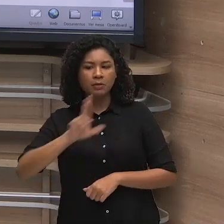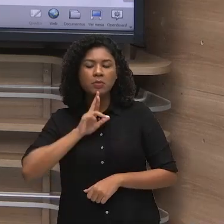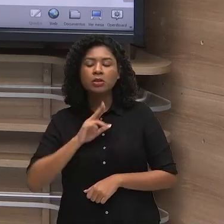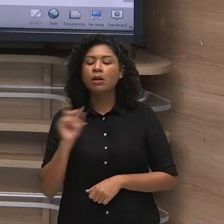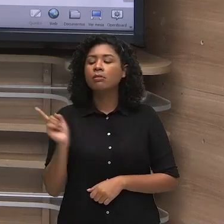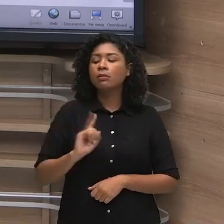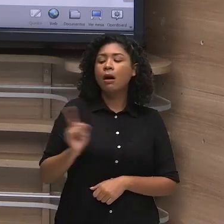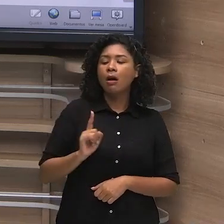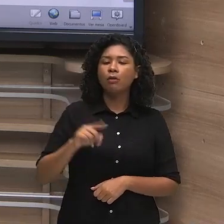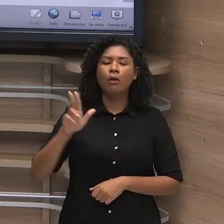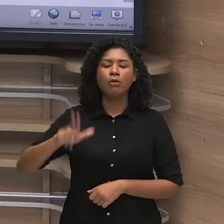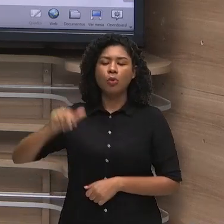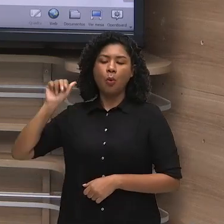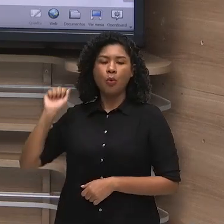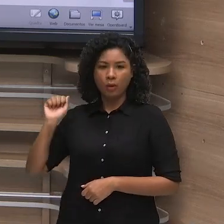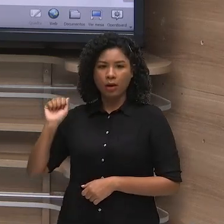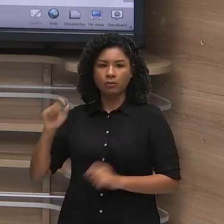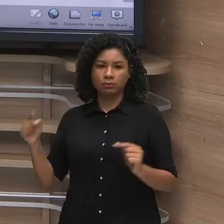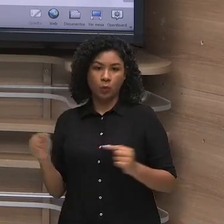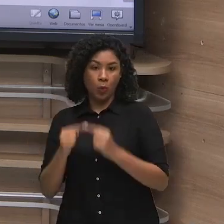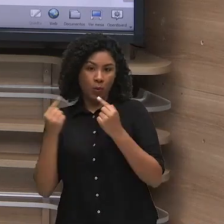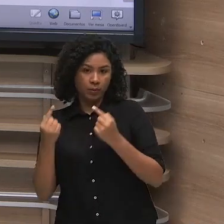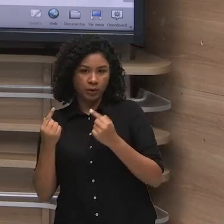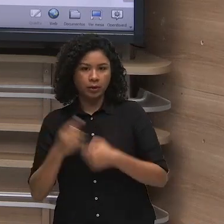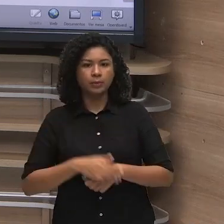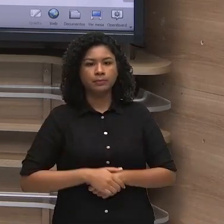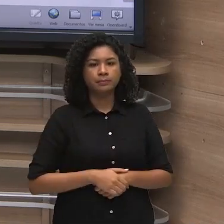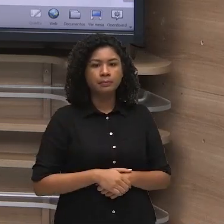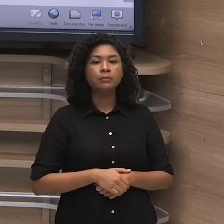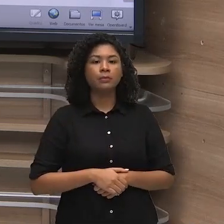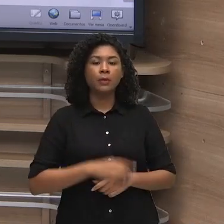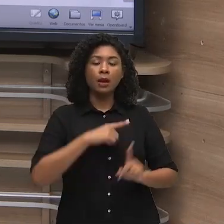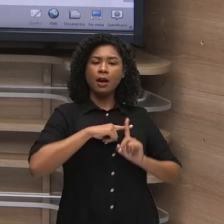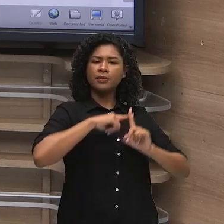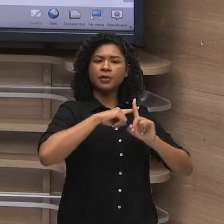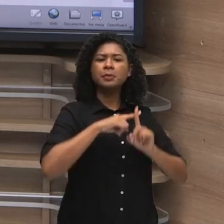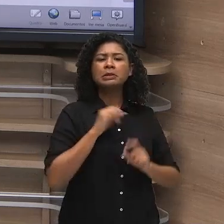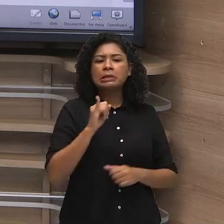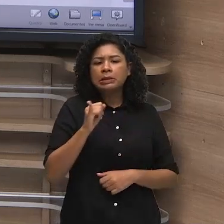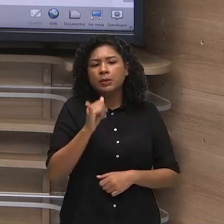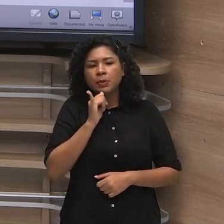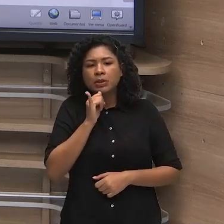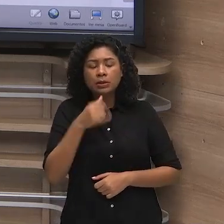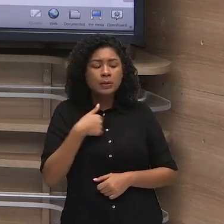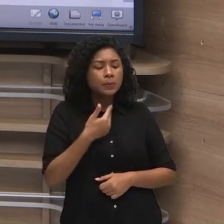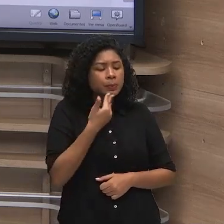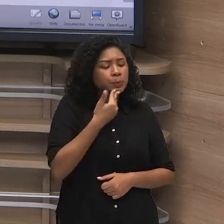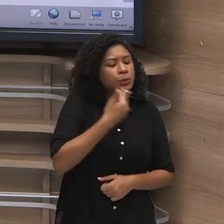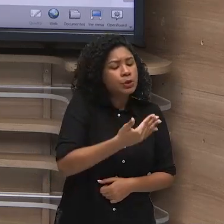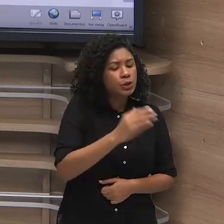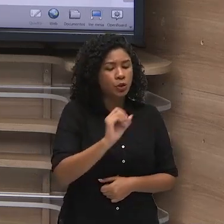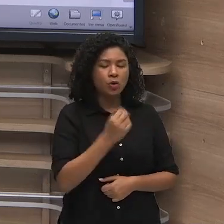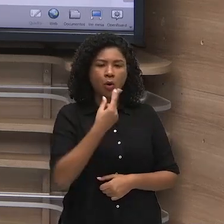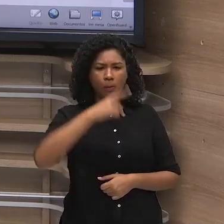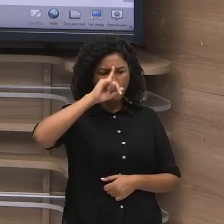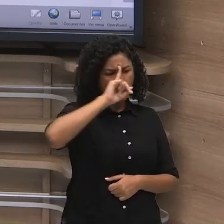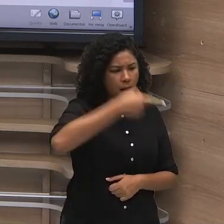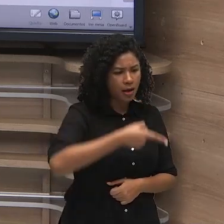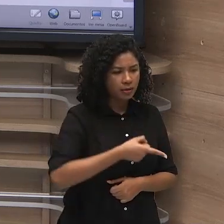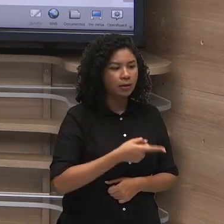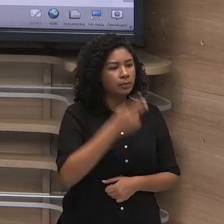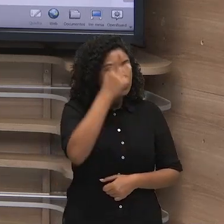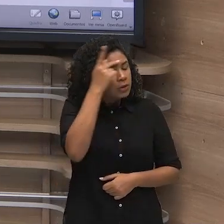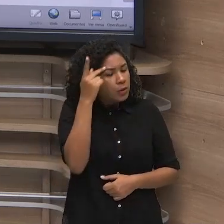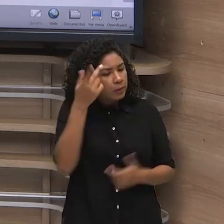e assim por diante. E o afirmativo é quando é essa ordem, esse pedido, esse conselho, que é no intuito de pedir que você faça,